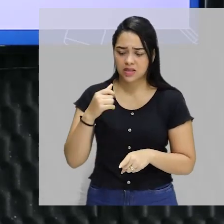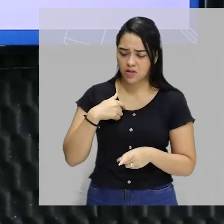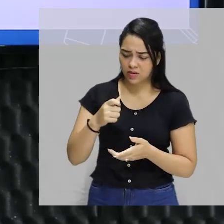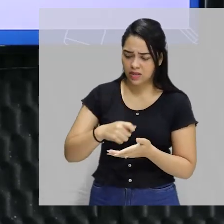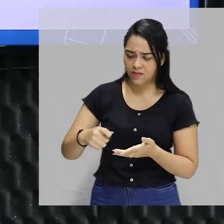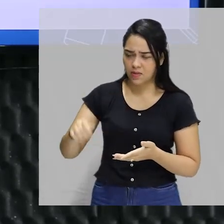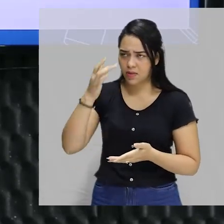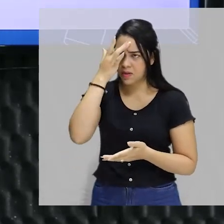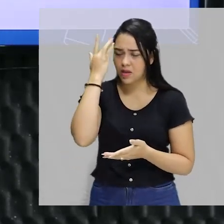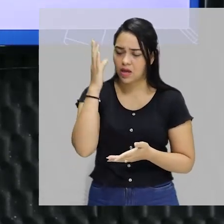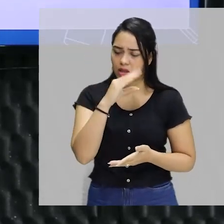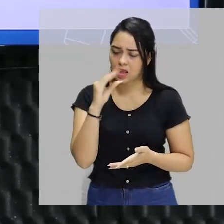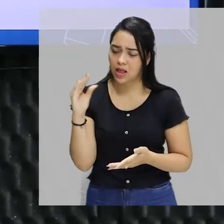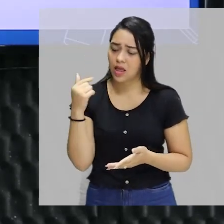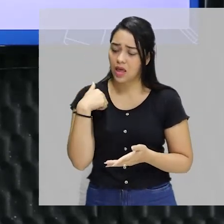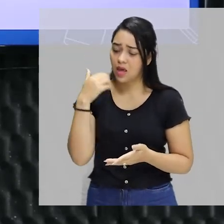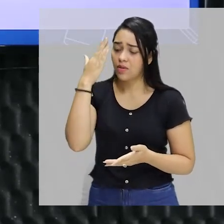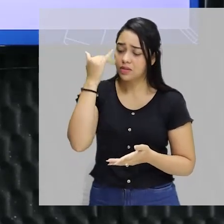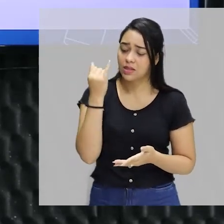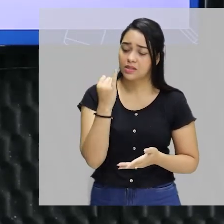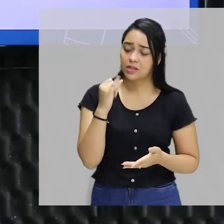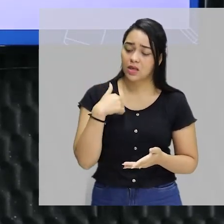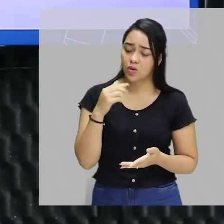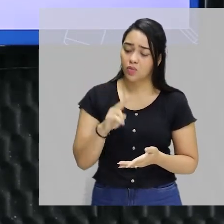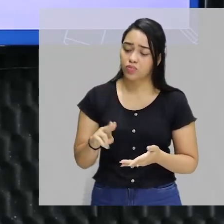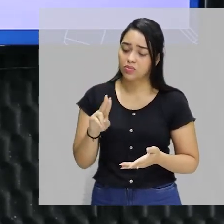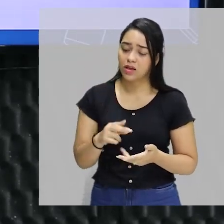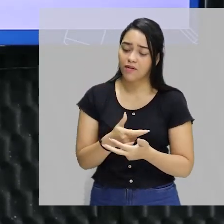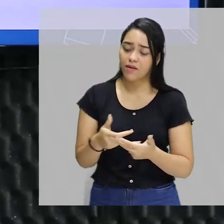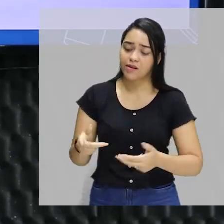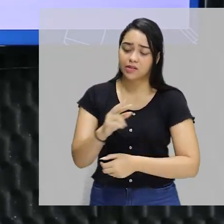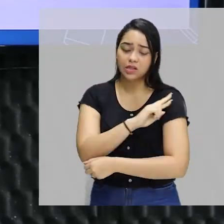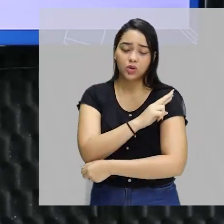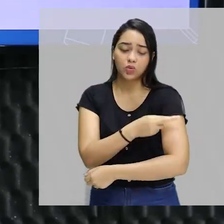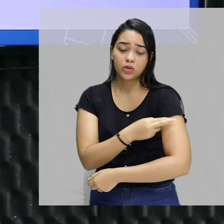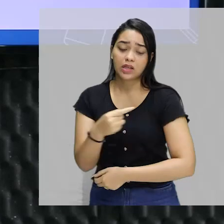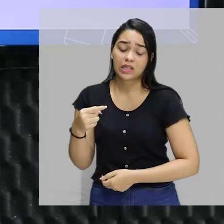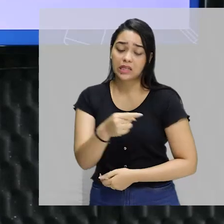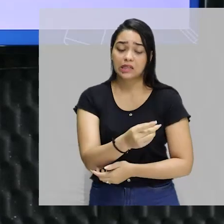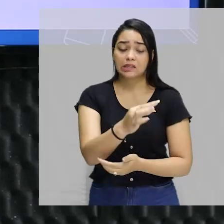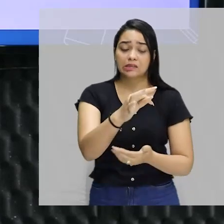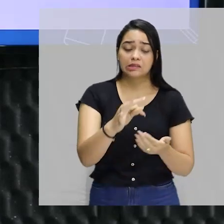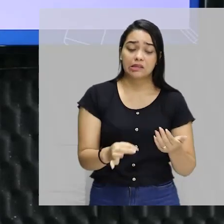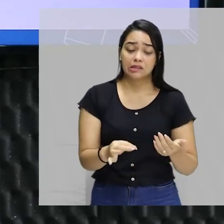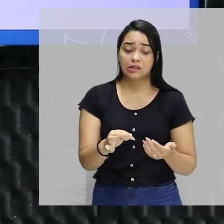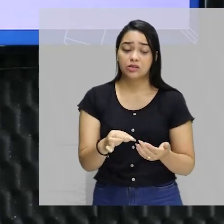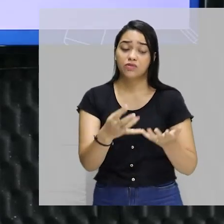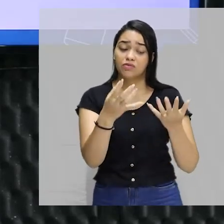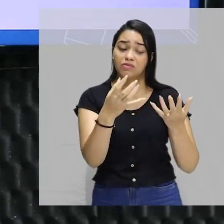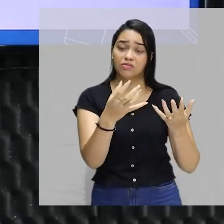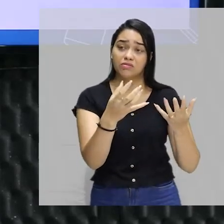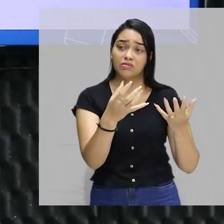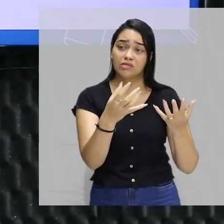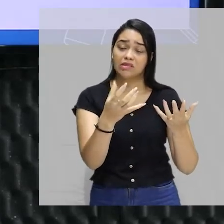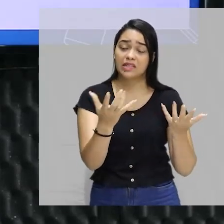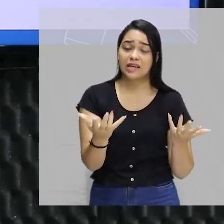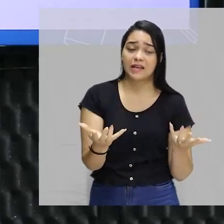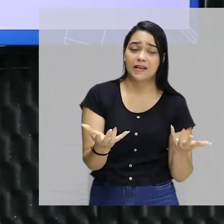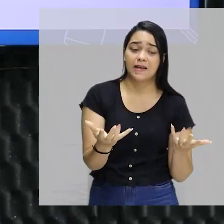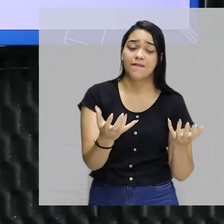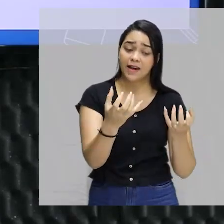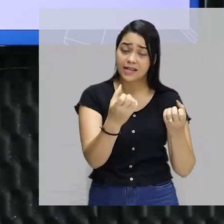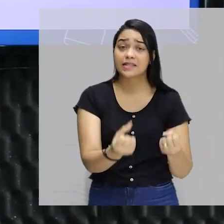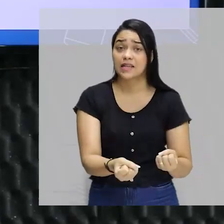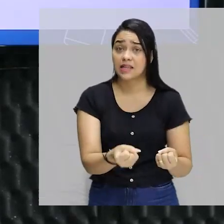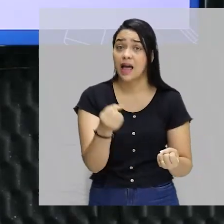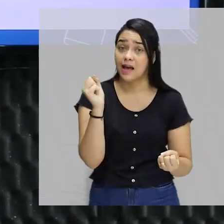para adolescentes, eu sei que se eu usar determinados recursos, aquele determinado público vai aceitar de uma forma